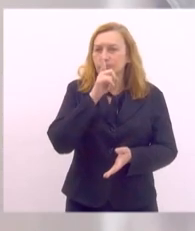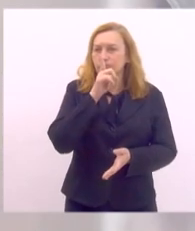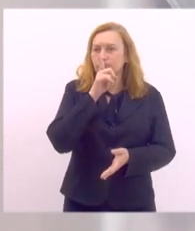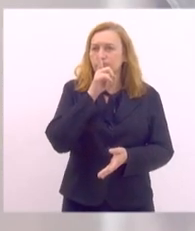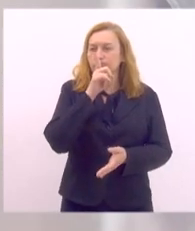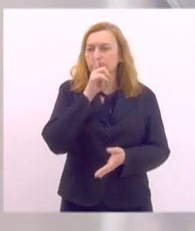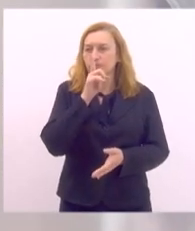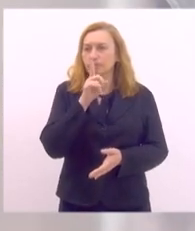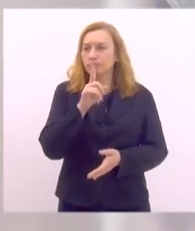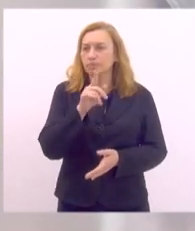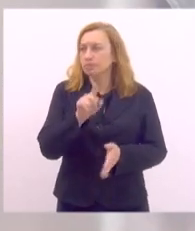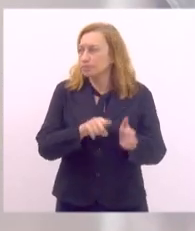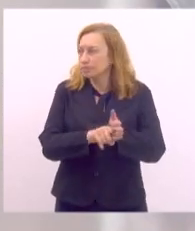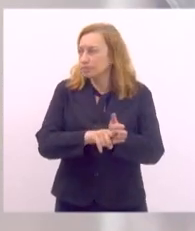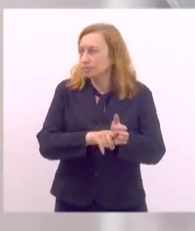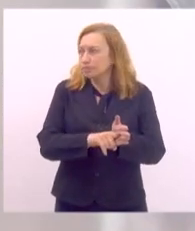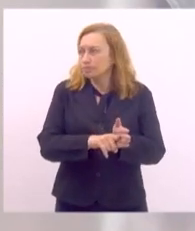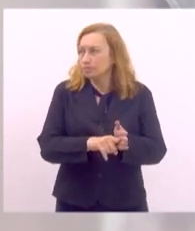empresas.